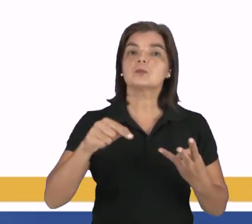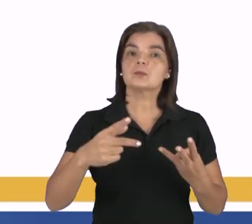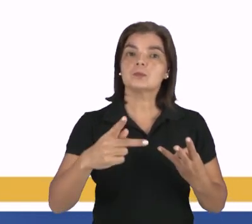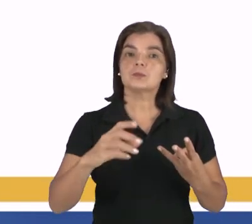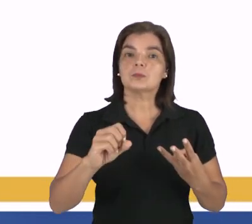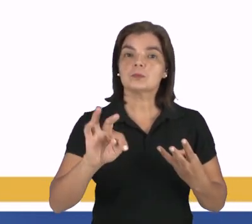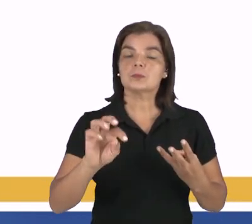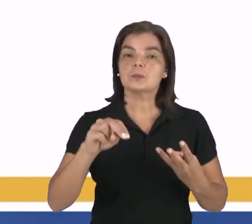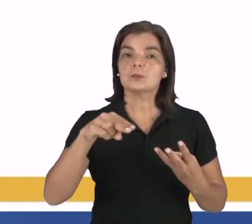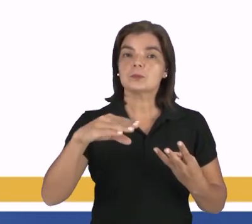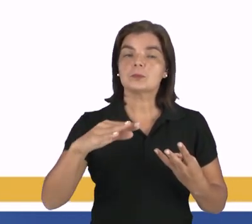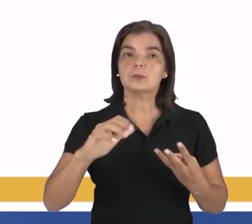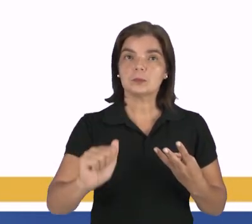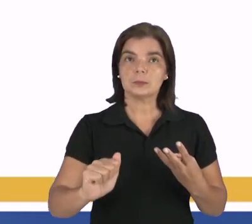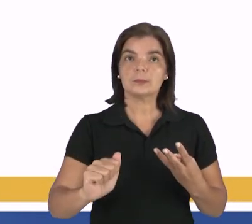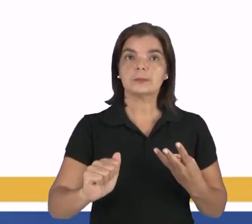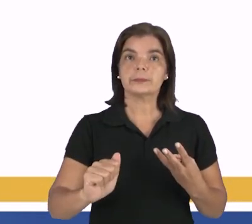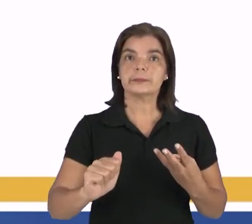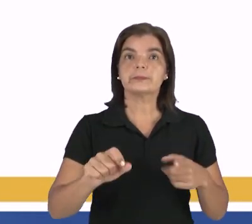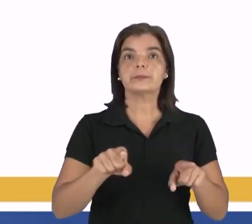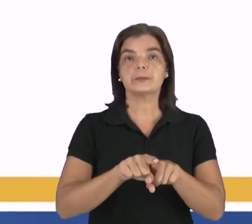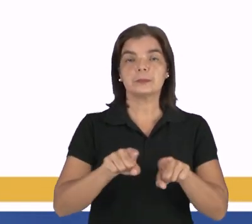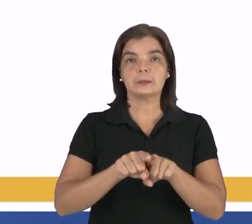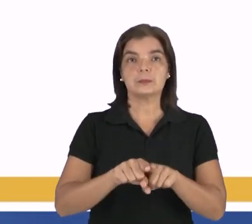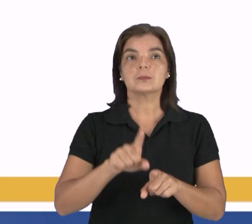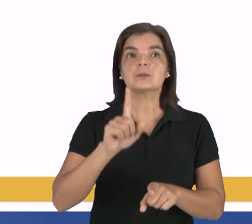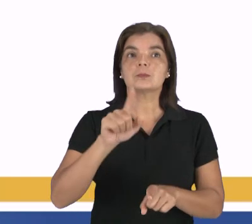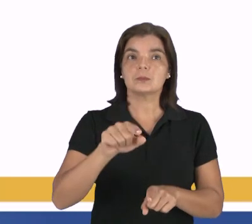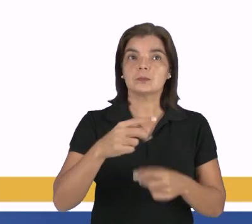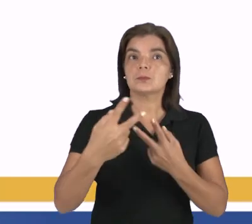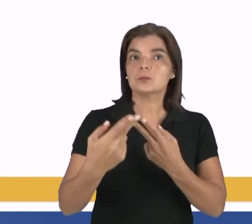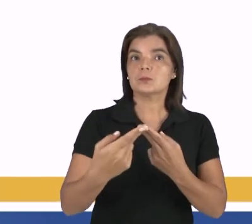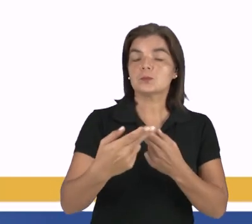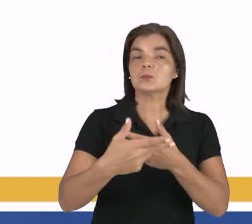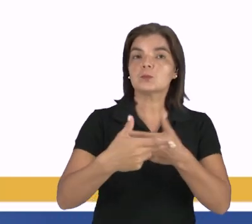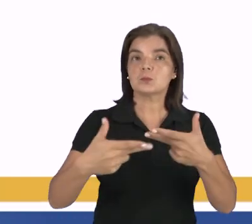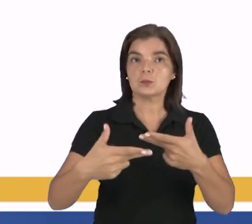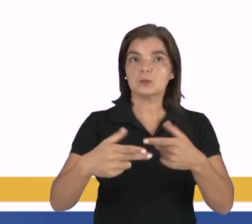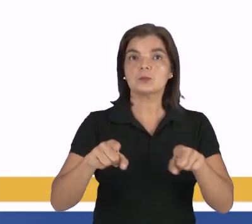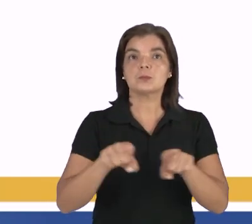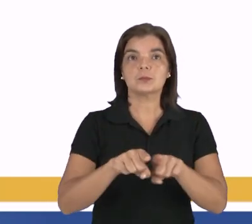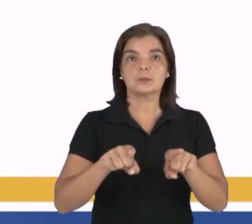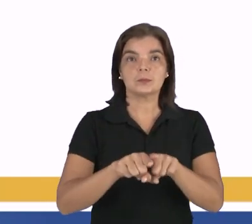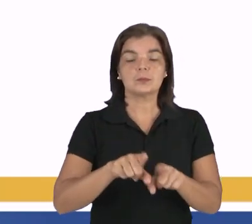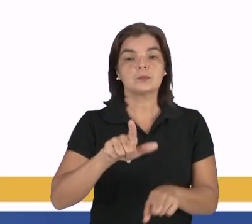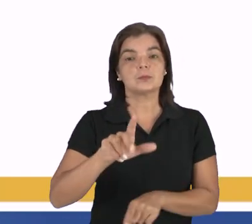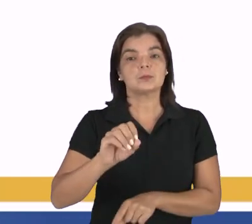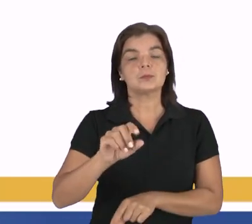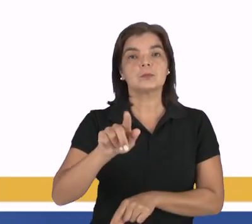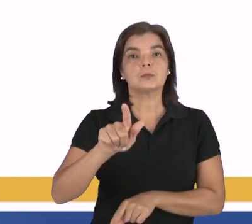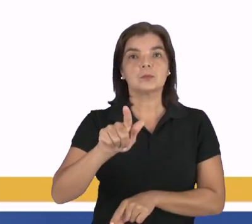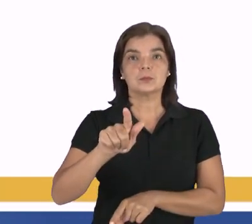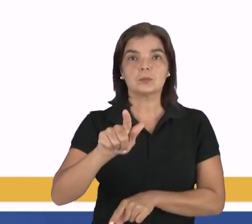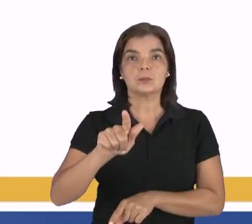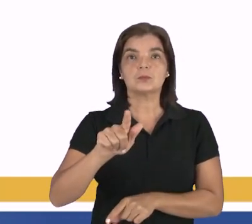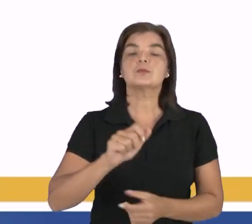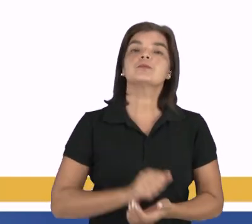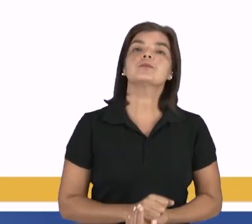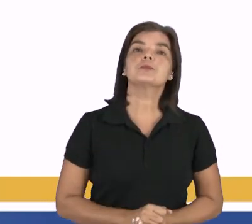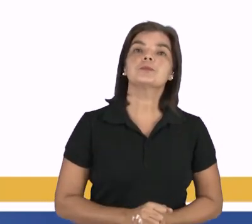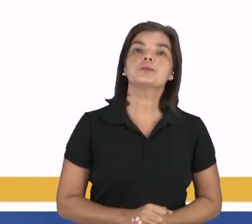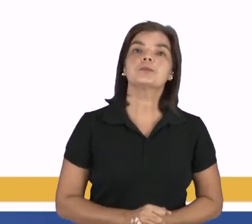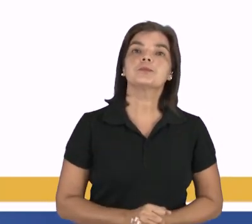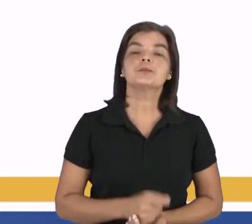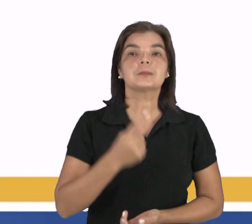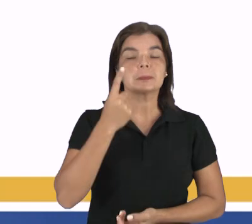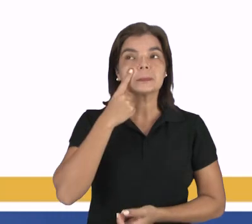é o log de uma potência. Então, o logaritmo de uma potência é igual ao produto dessa potência pelo logaritmo,